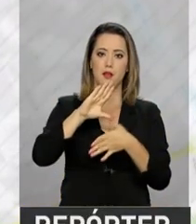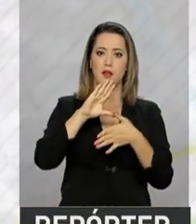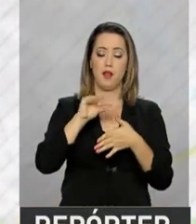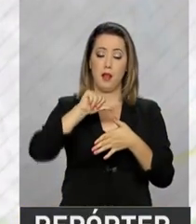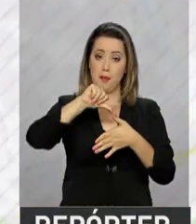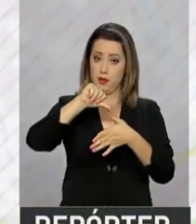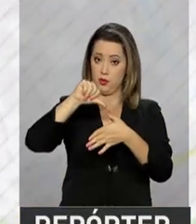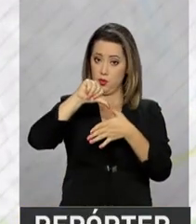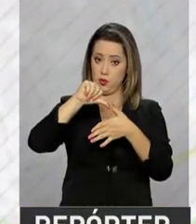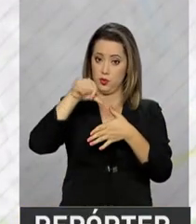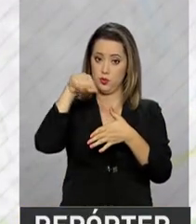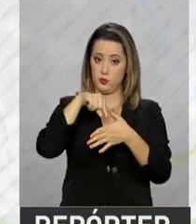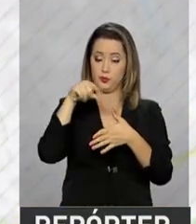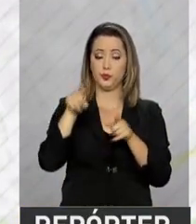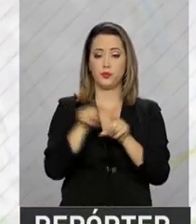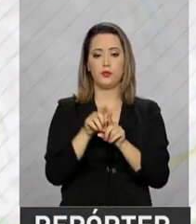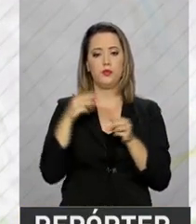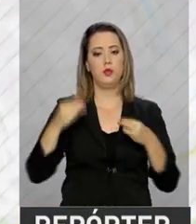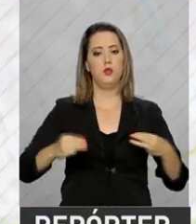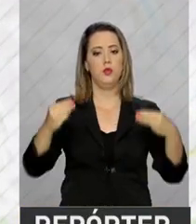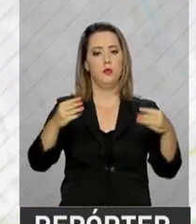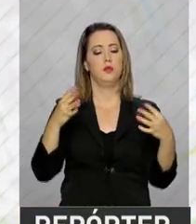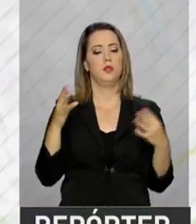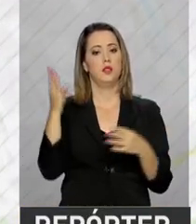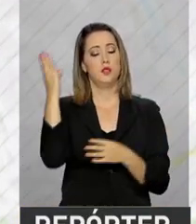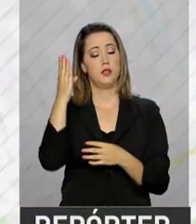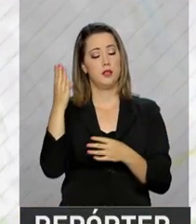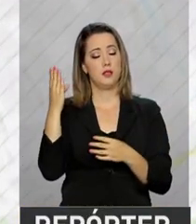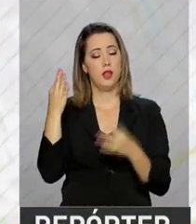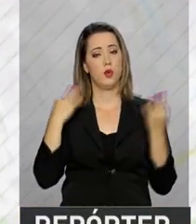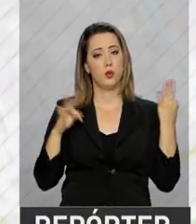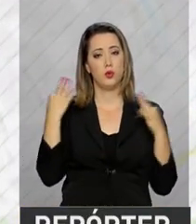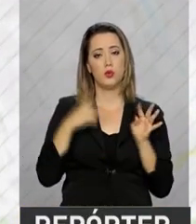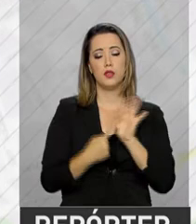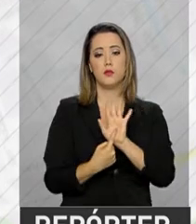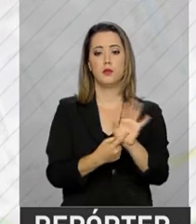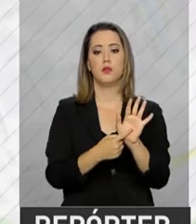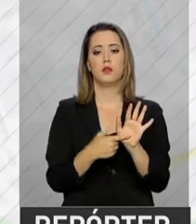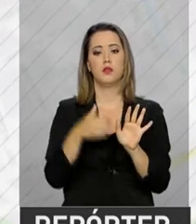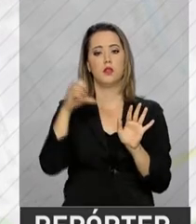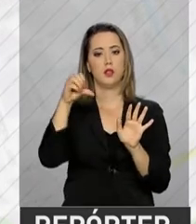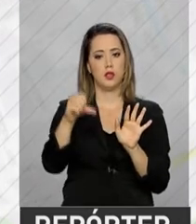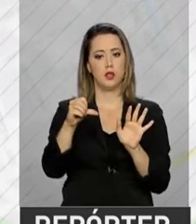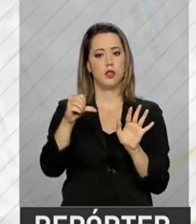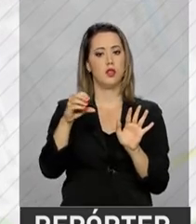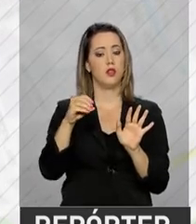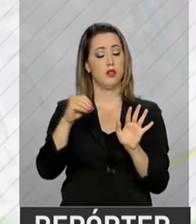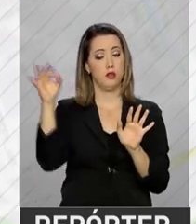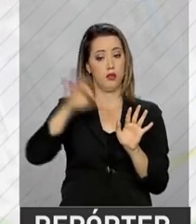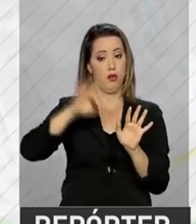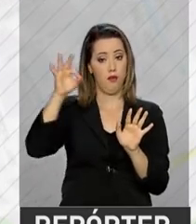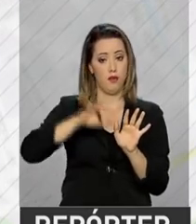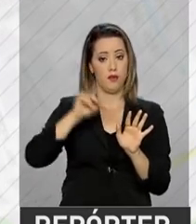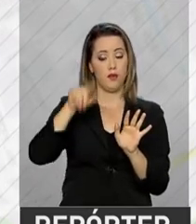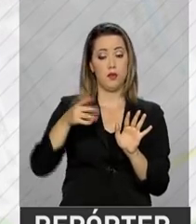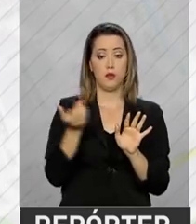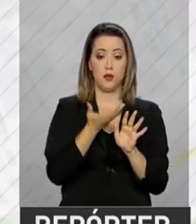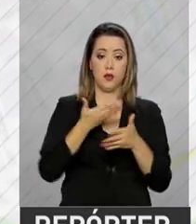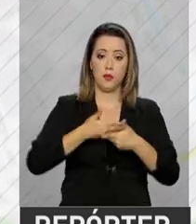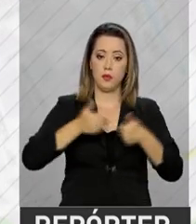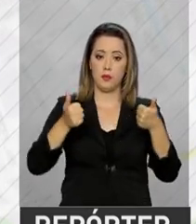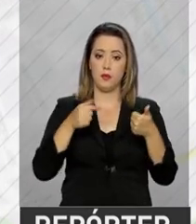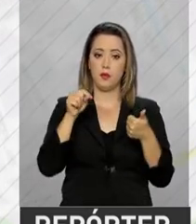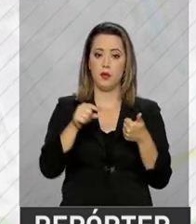outra pesquisa esta do ministério do turismo revela que nove em cada dez empresários do setor pretendem ampliar os negócios